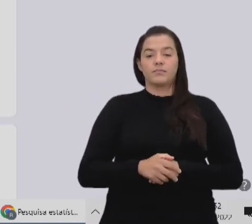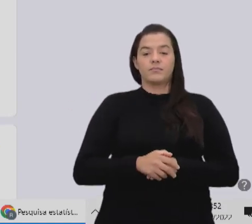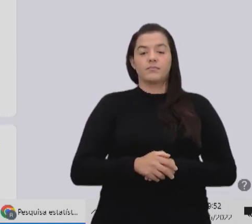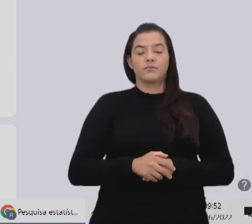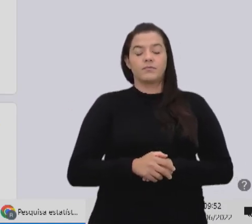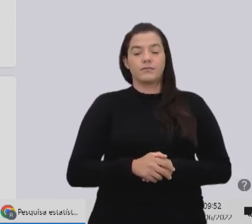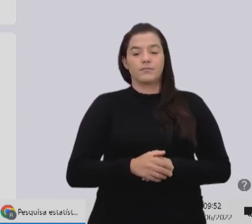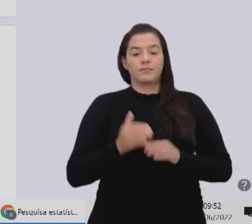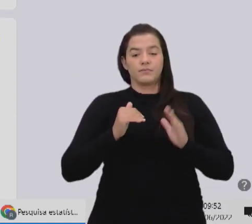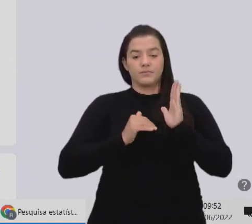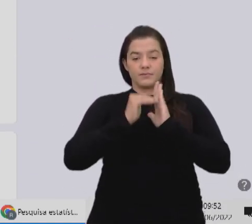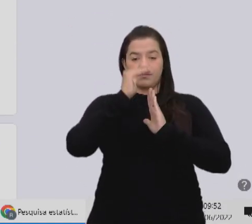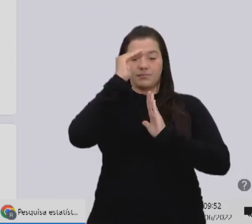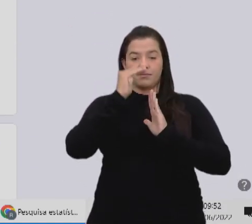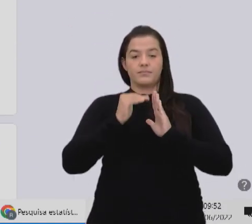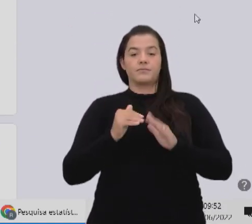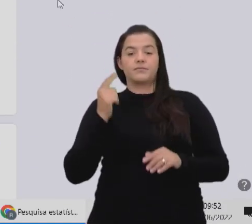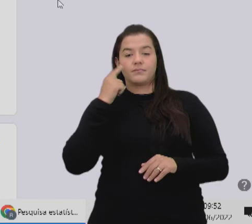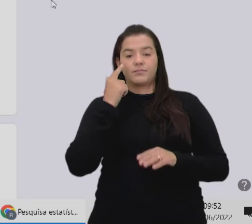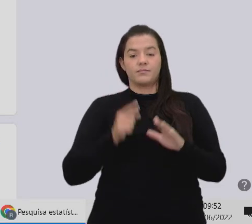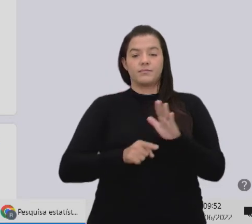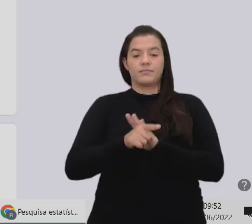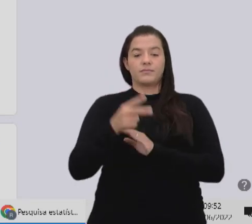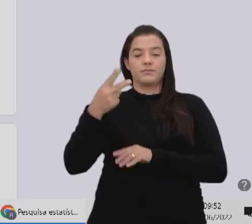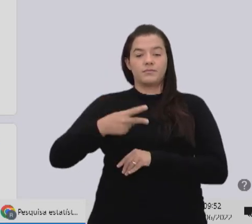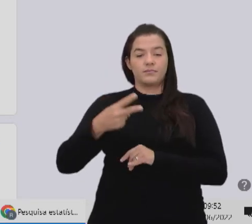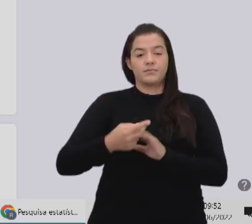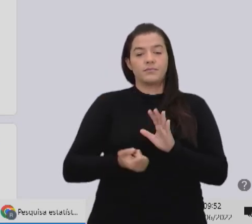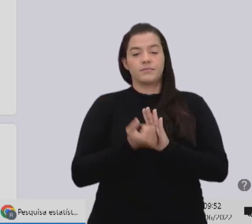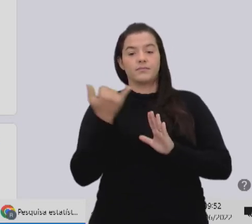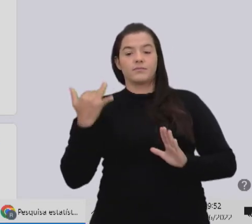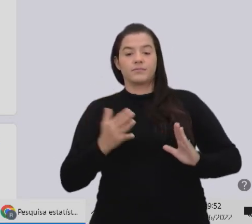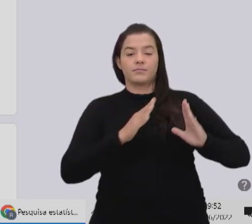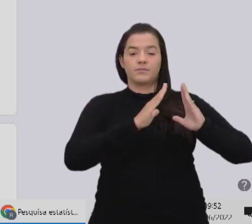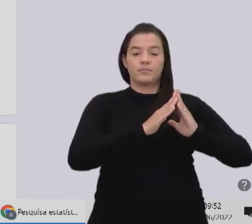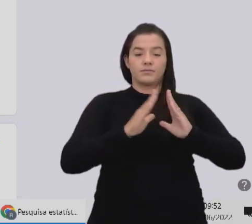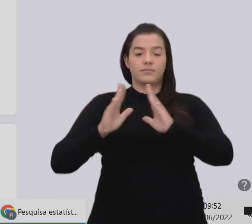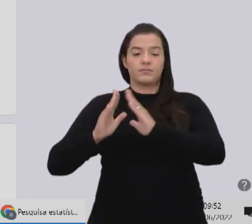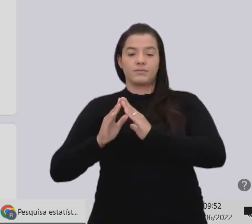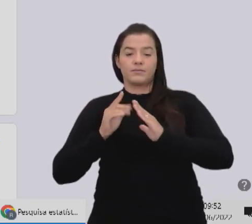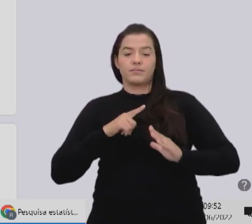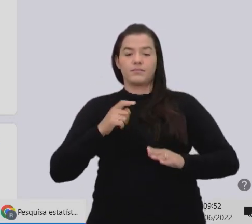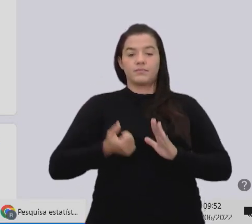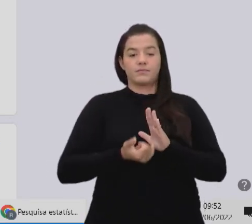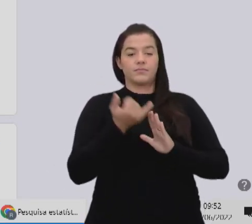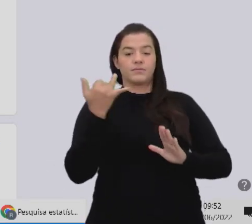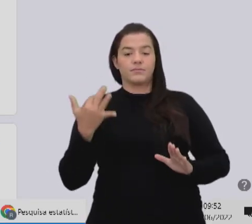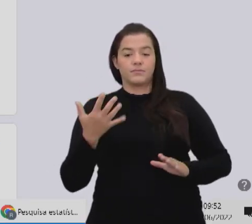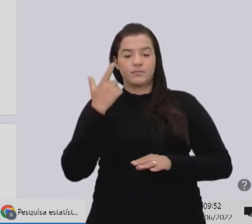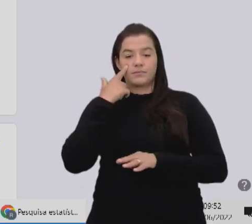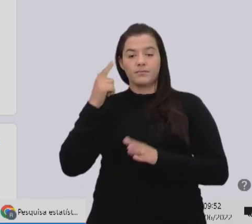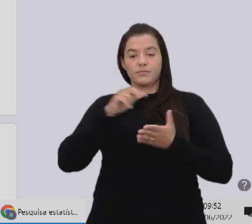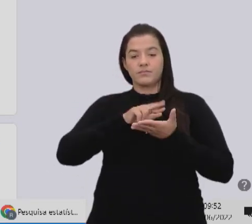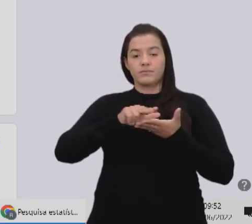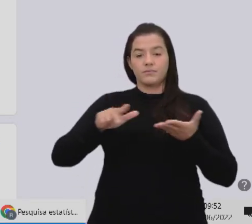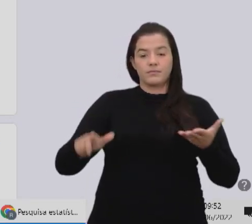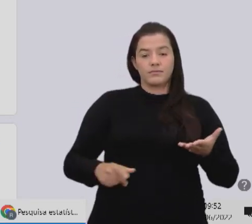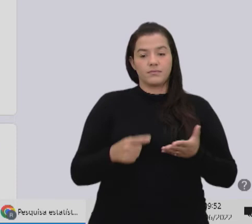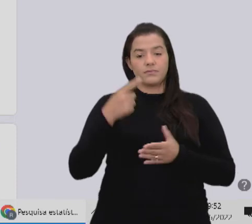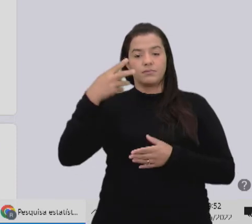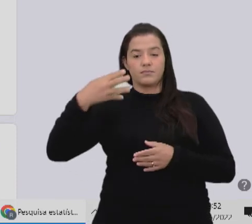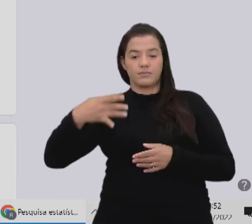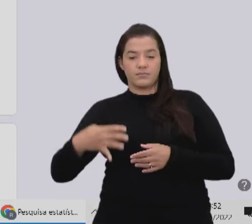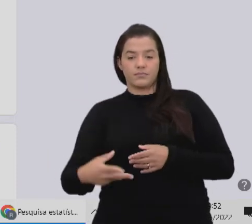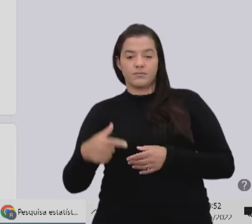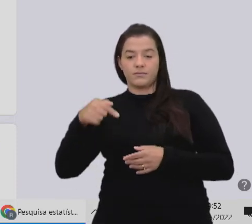Se eu descer mais um pouco, ó, minha segunda pergunta. Quantas pessoas moram na sua residência, incluindo você? Olha. Tinha opções: 1, 2, 3, 4, 5,